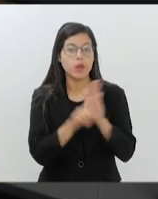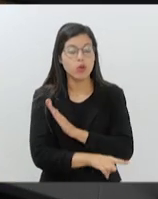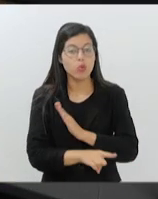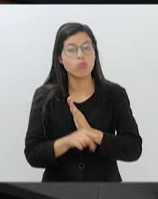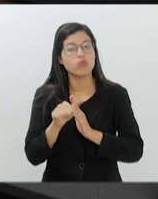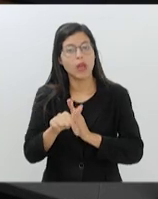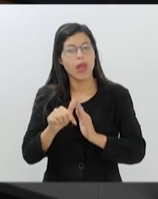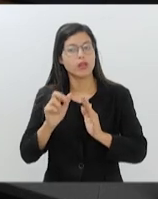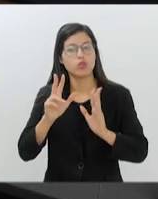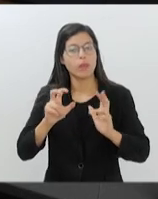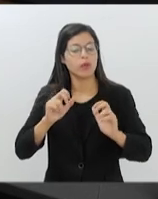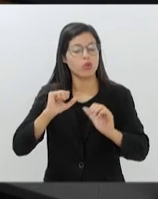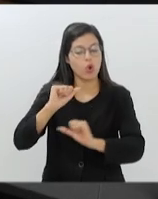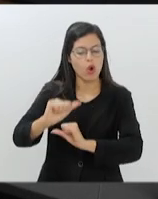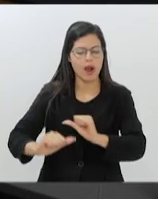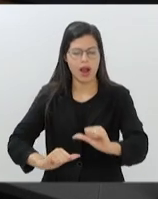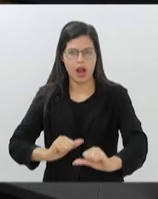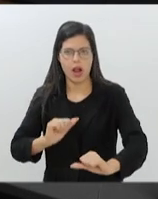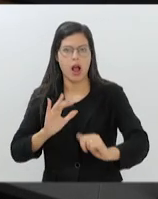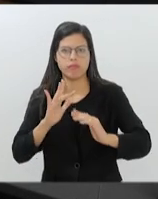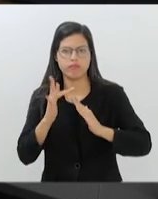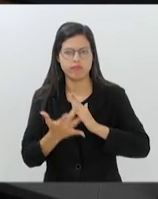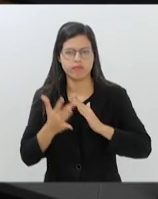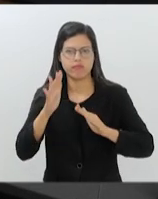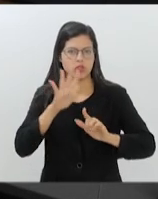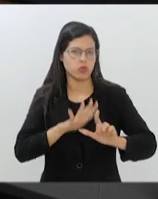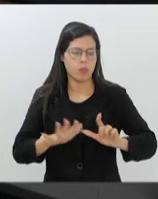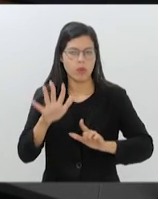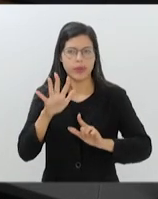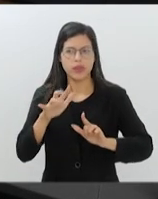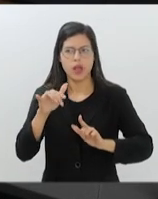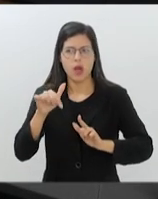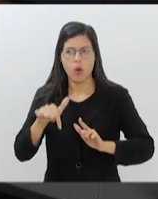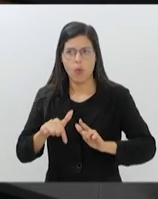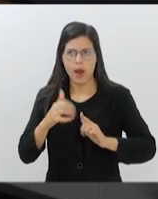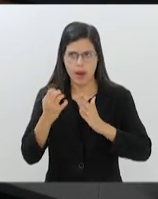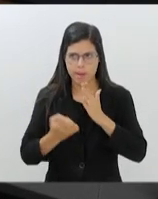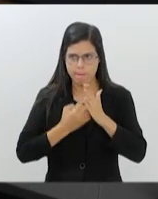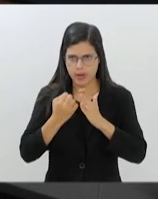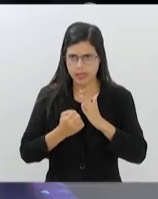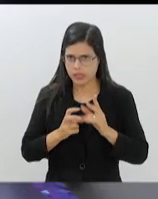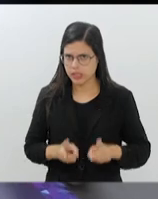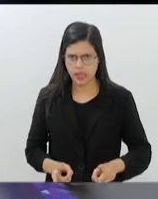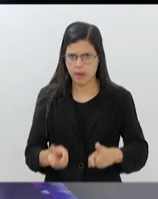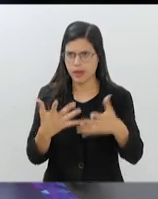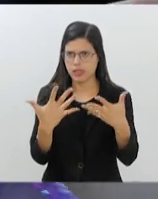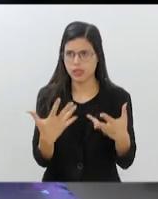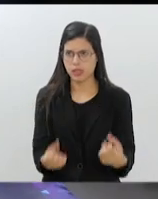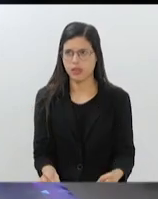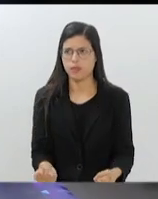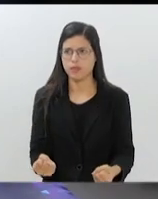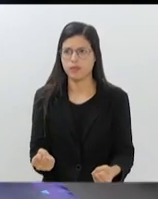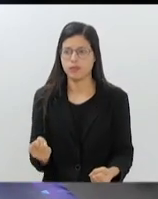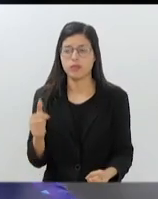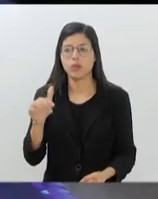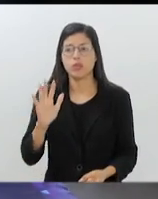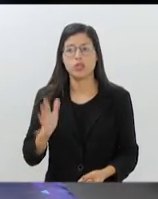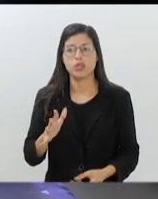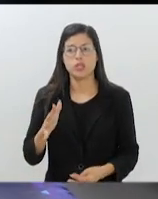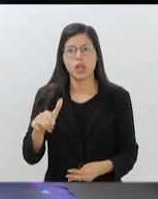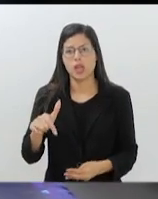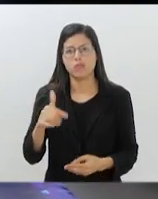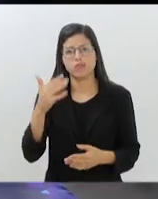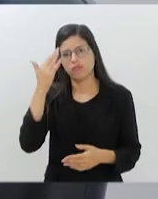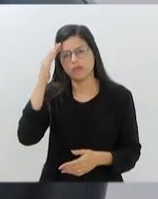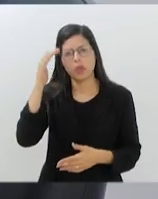já se recusou a trocar o veículo que o Senor determinou que houvesse a troca não não o que ela ela recebeu e entendeu que era factível e